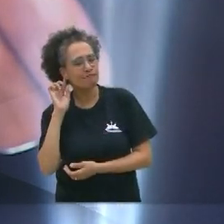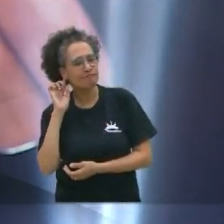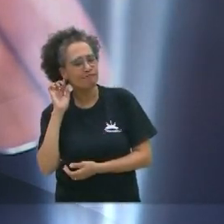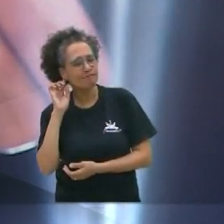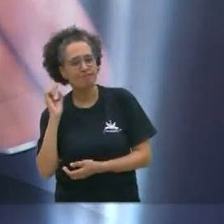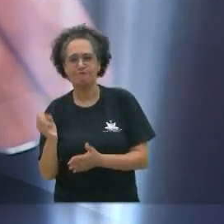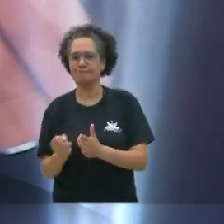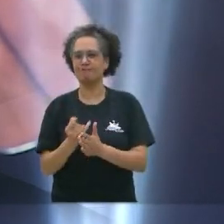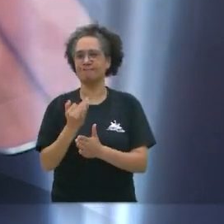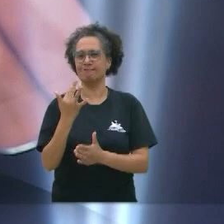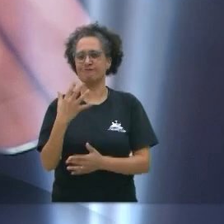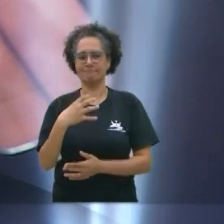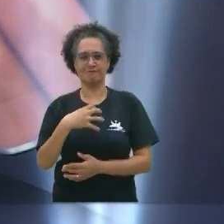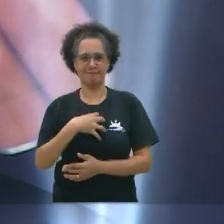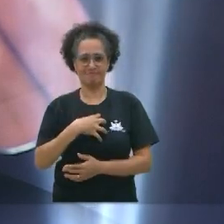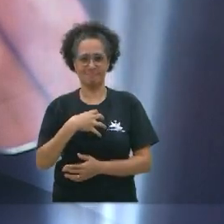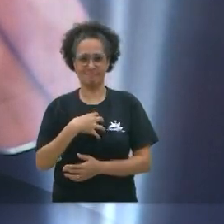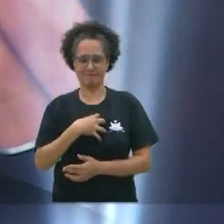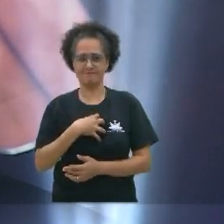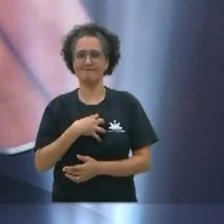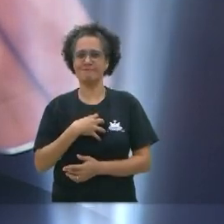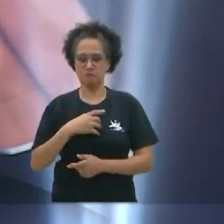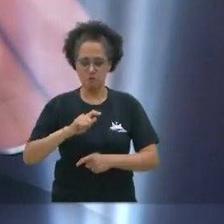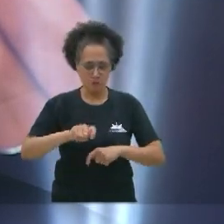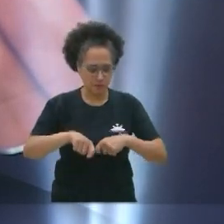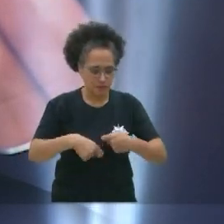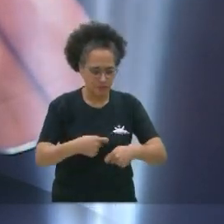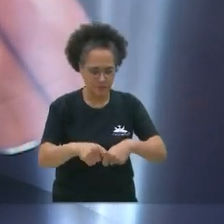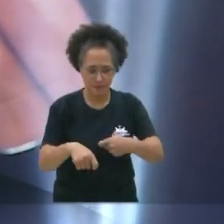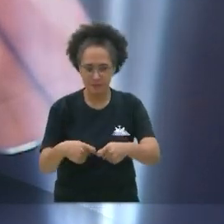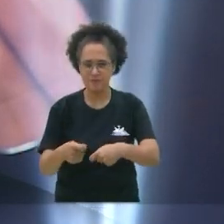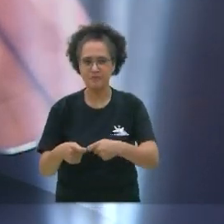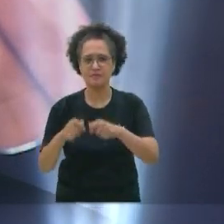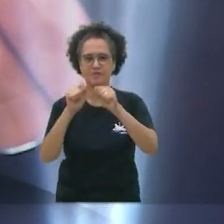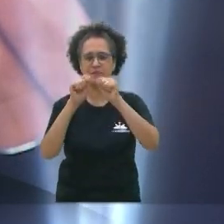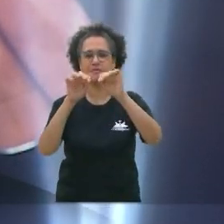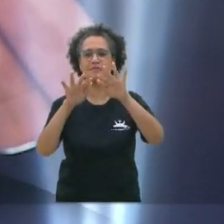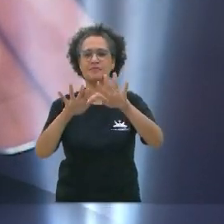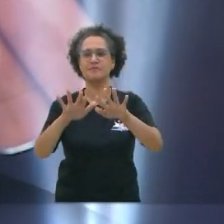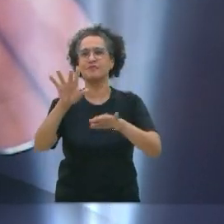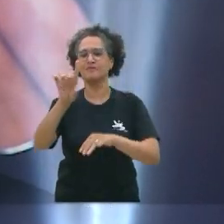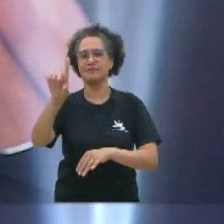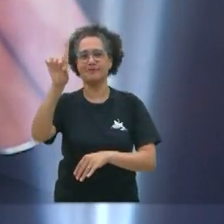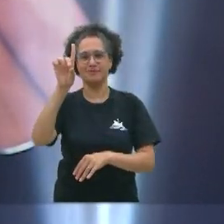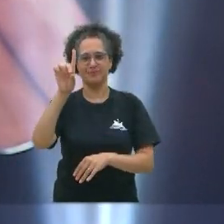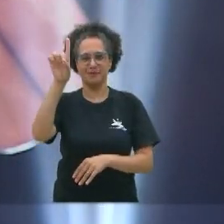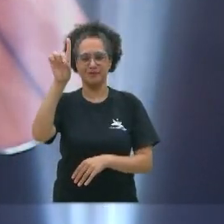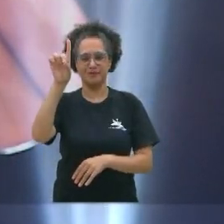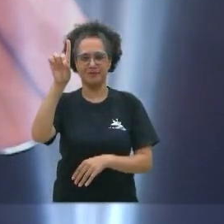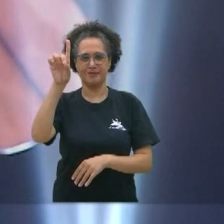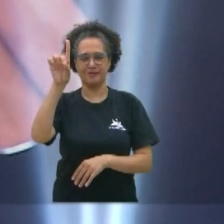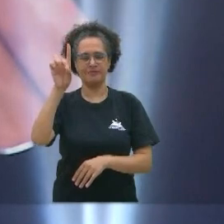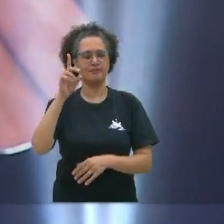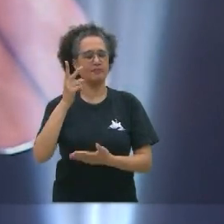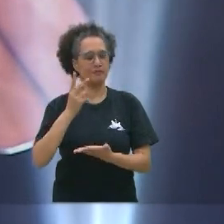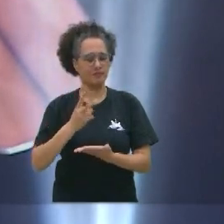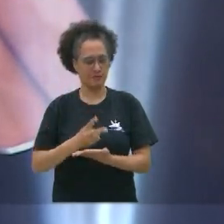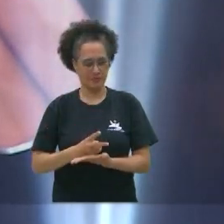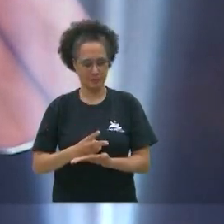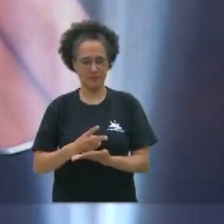Quantas formas, quantos meios, quantos sinais da graça de Deus. E